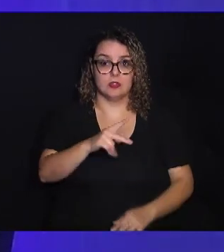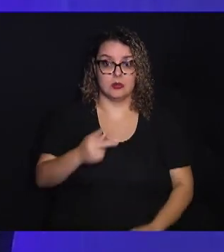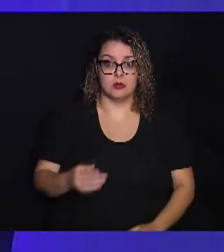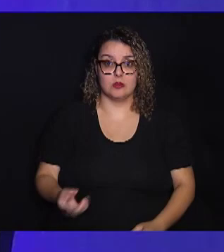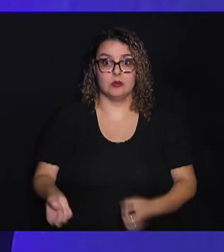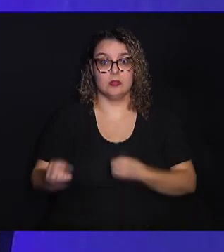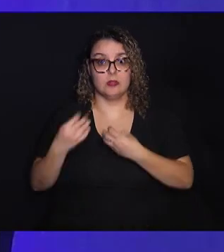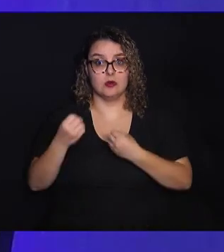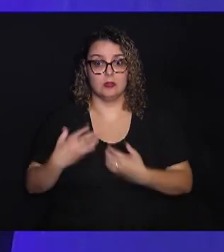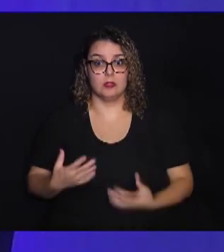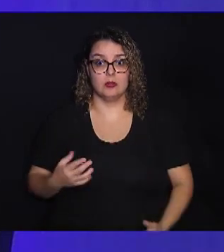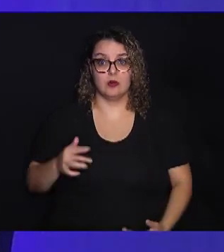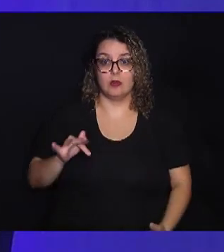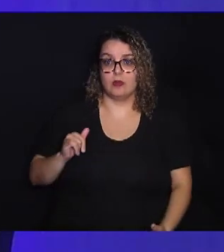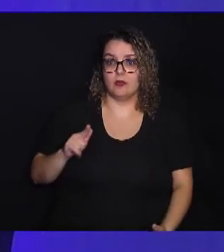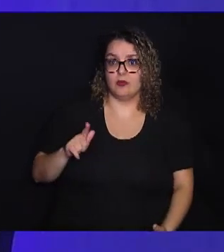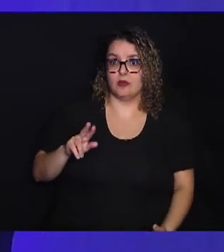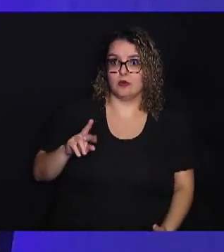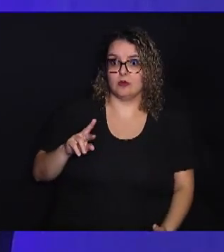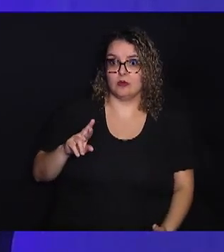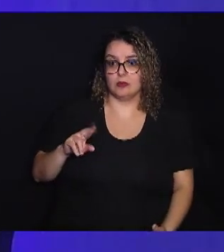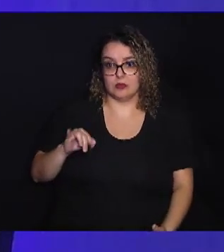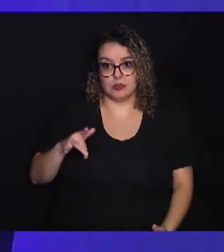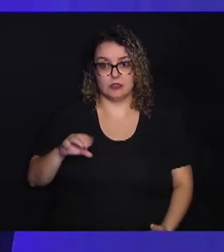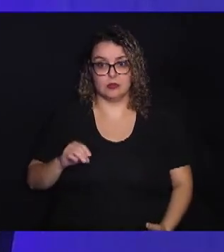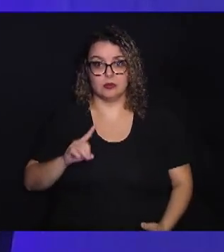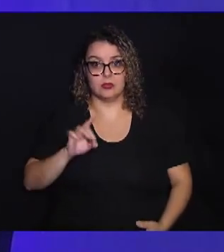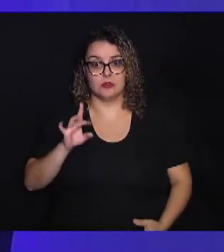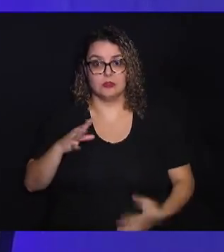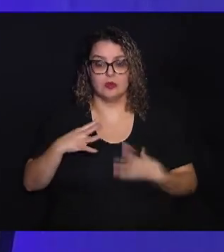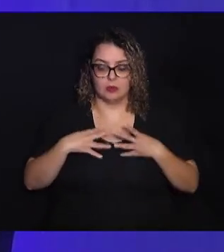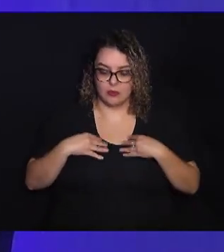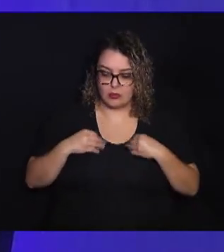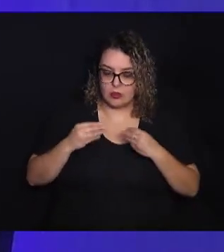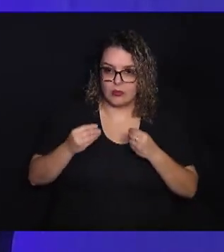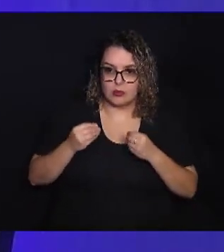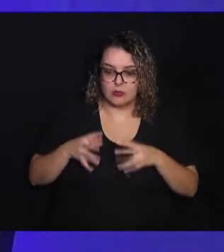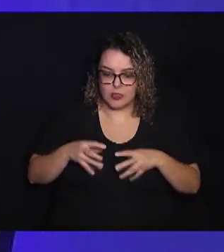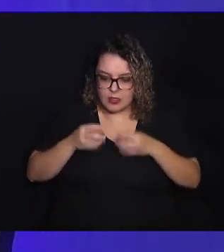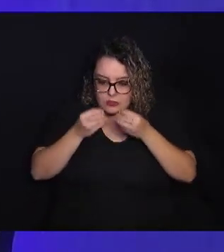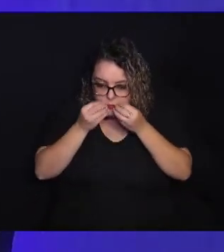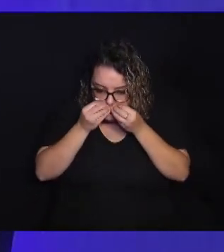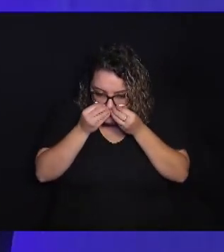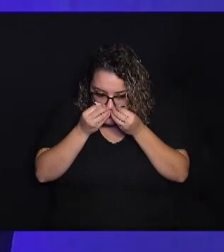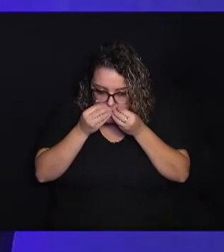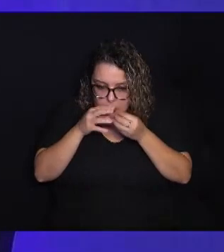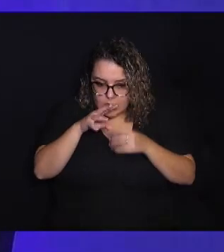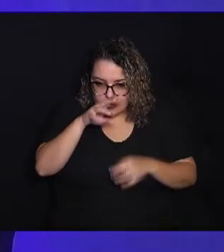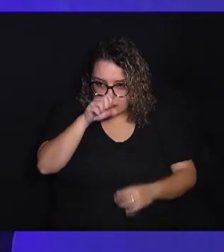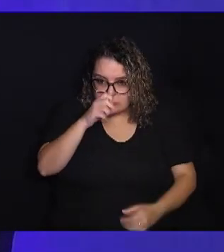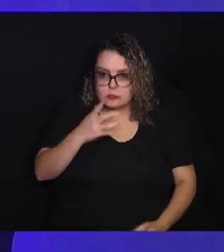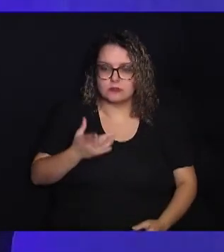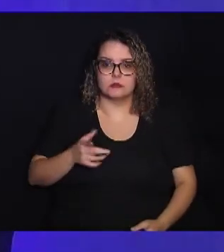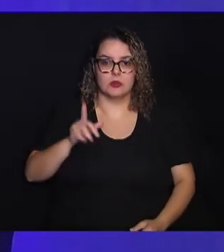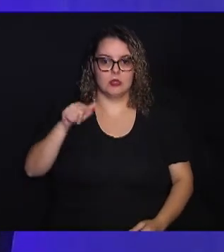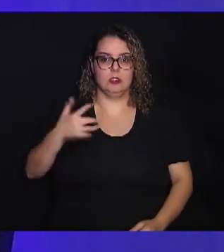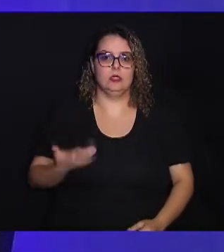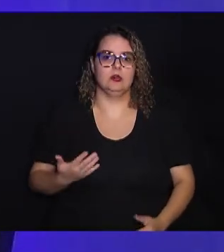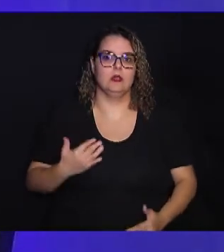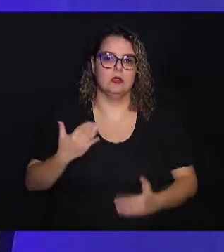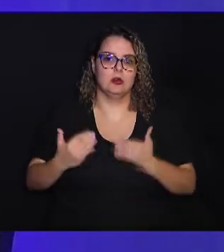gente o figurino, então eles não só sentiram a textura do figurino, mas também cheiraram, e depois tiveram um trabalho para